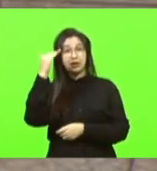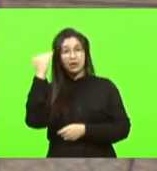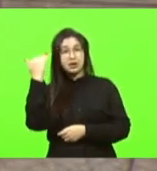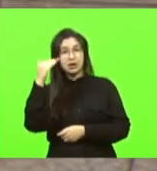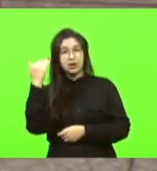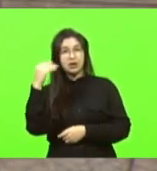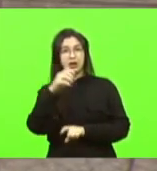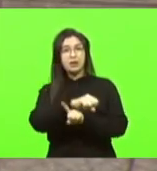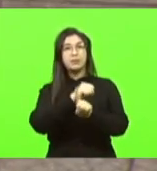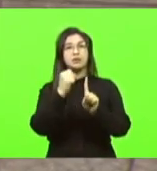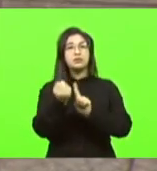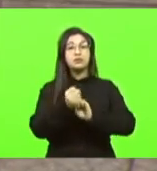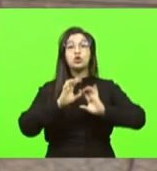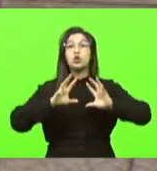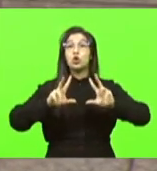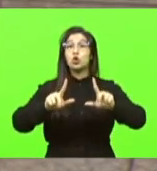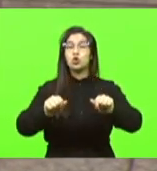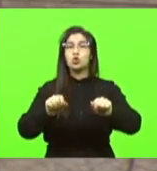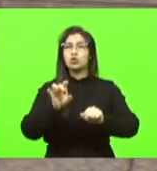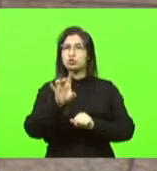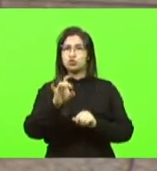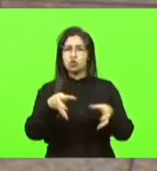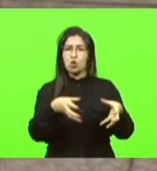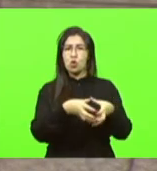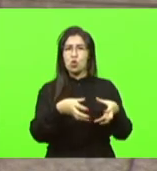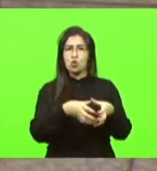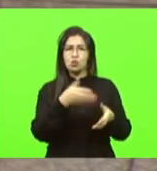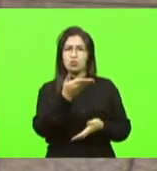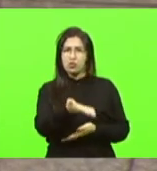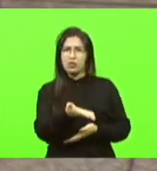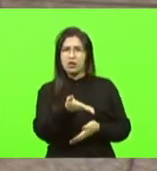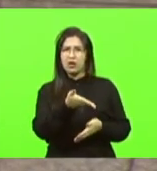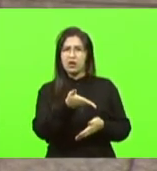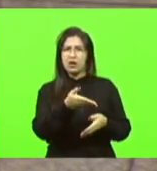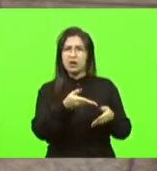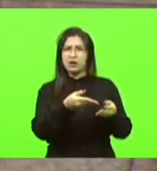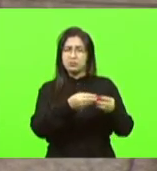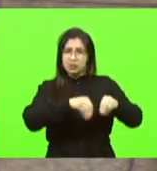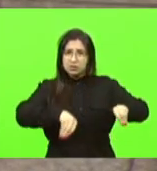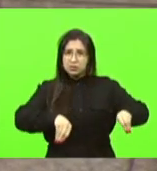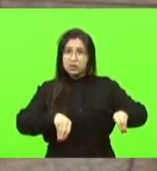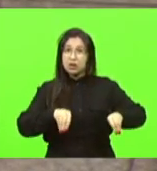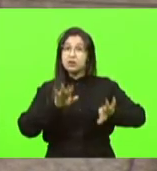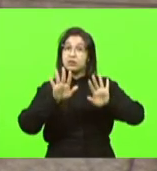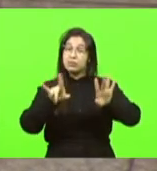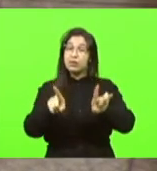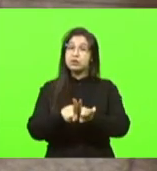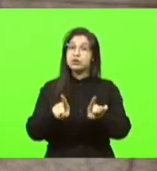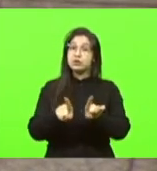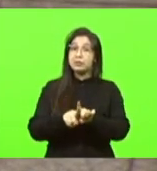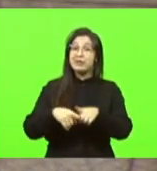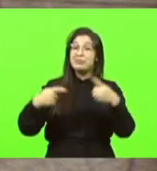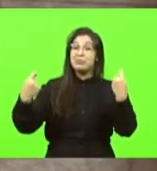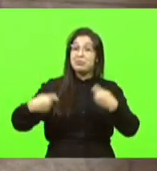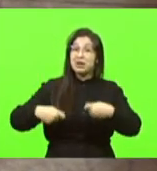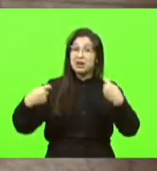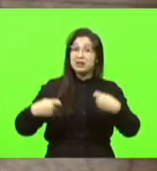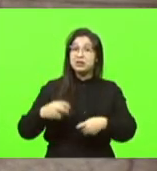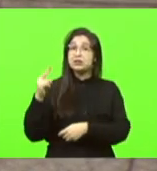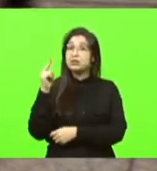sociedade como um todo não apenas pelas classes envolvidas é como uma necessidade